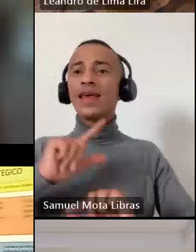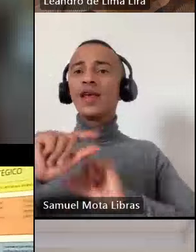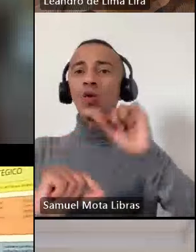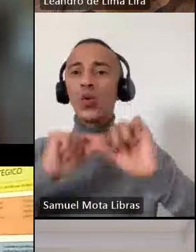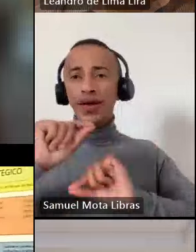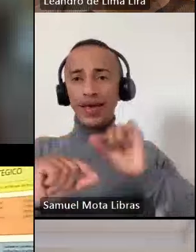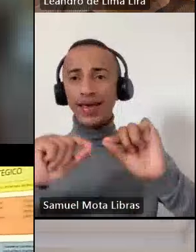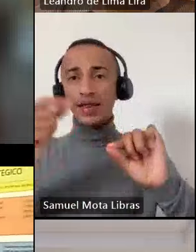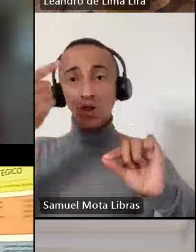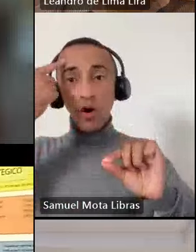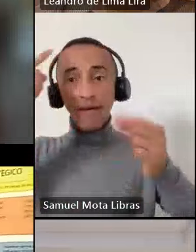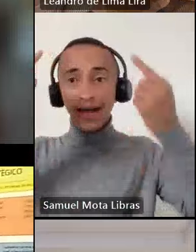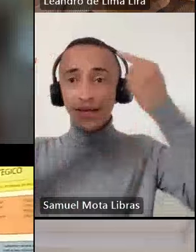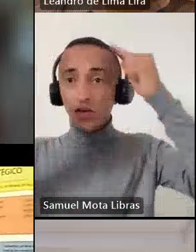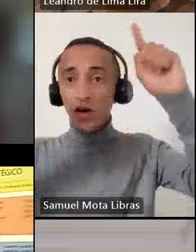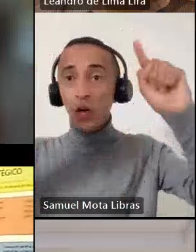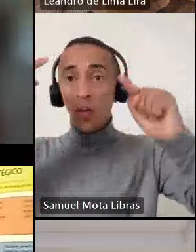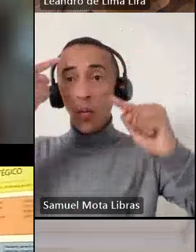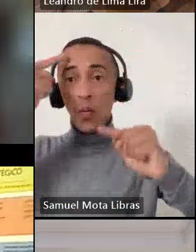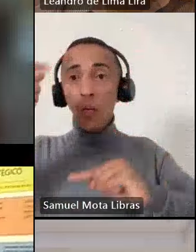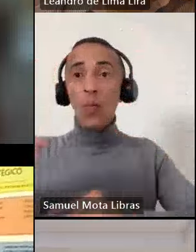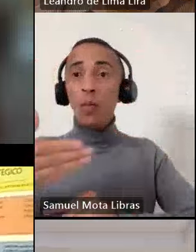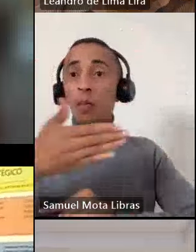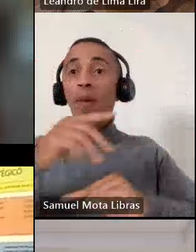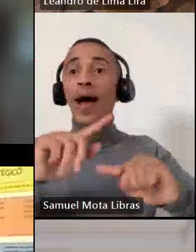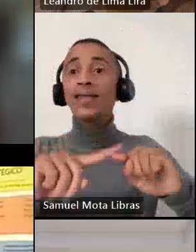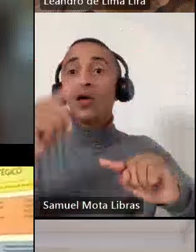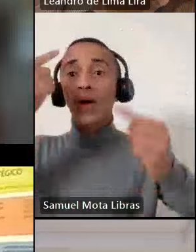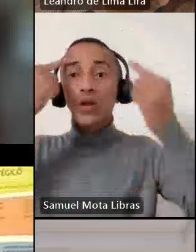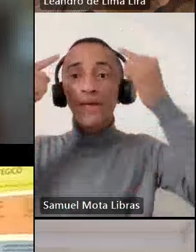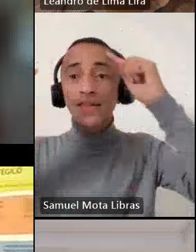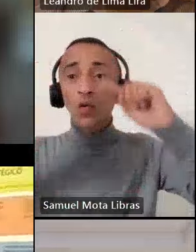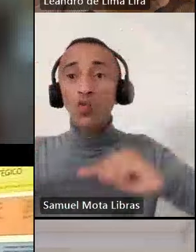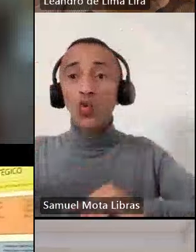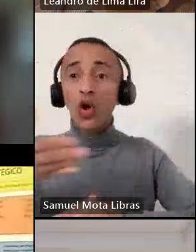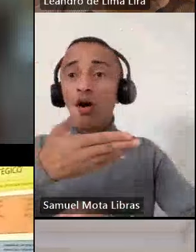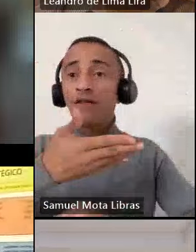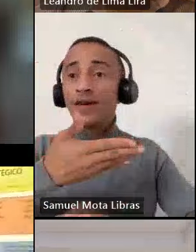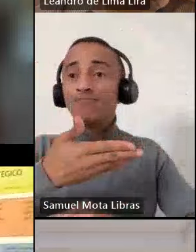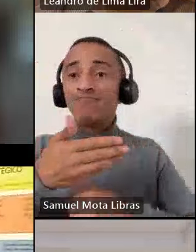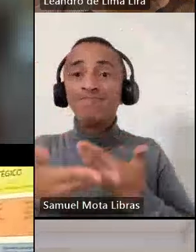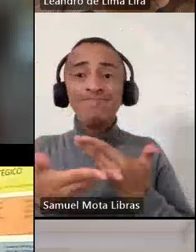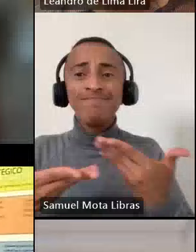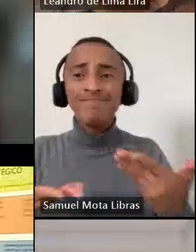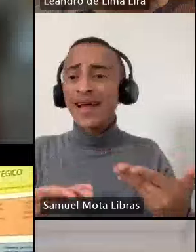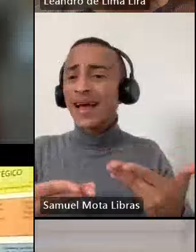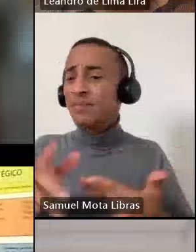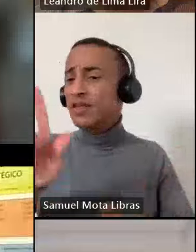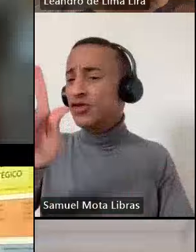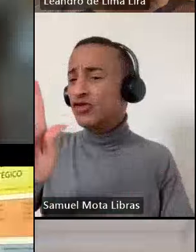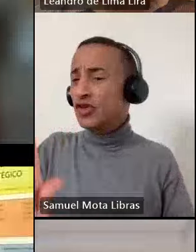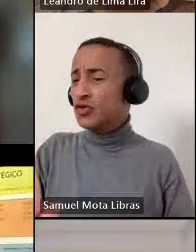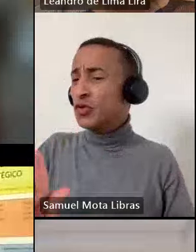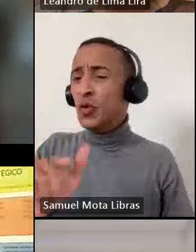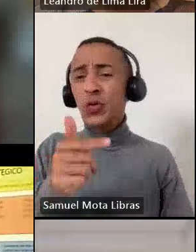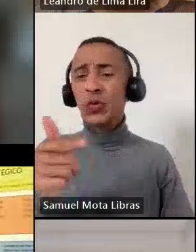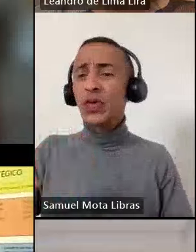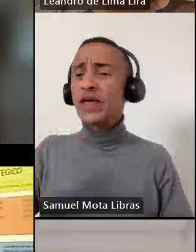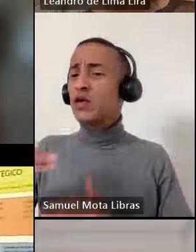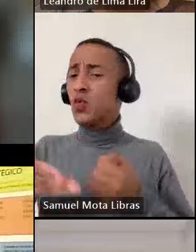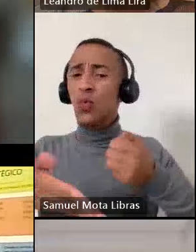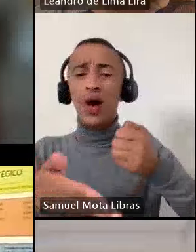gestor fica um pouco sem parâmetro ele não tem um um muitas vezes um histórico para olhar assim você teria algum comentário a respeito de como é que a